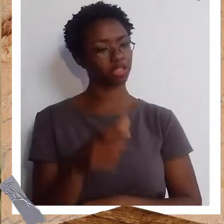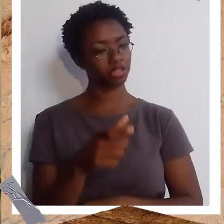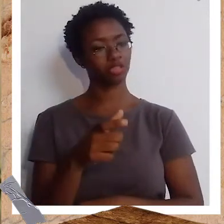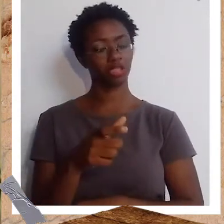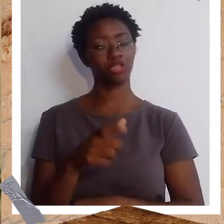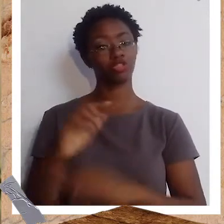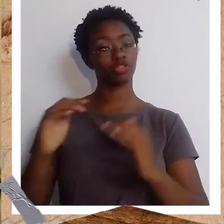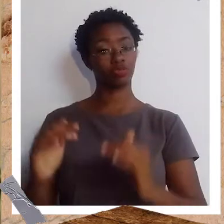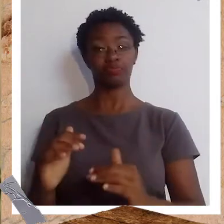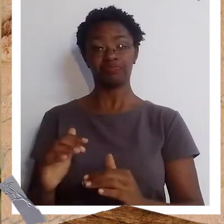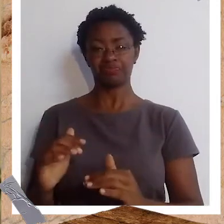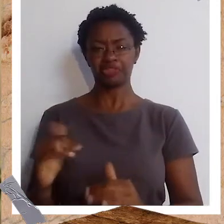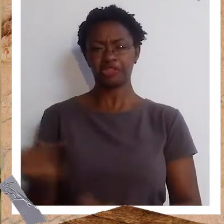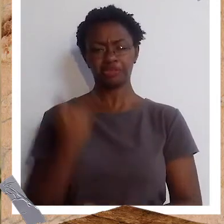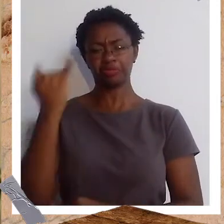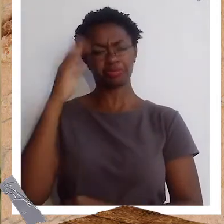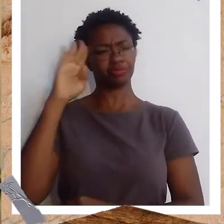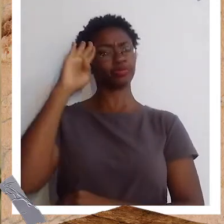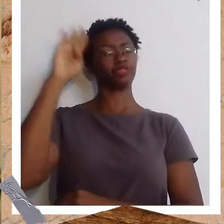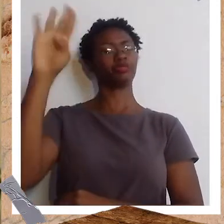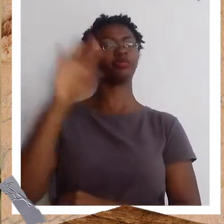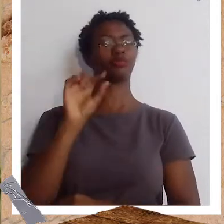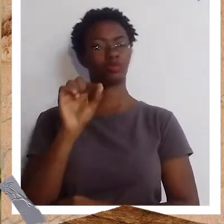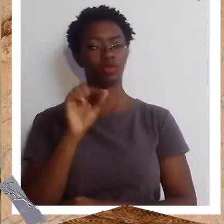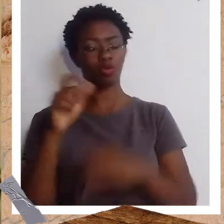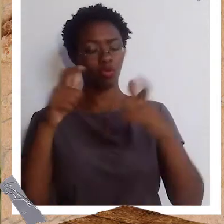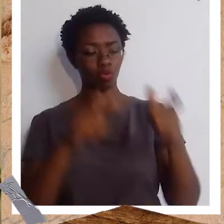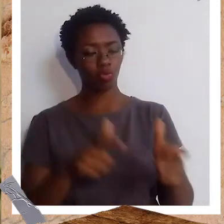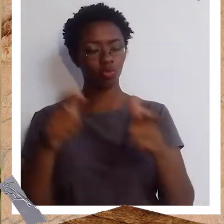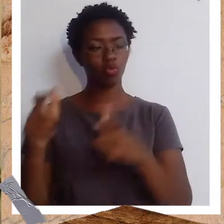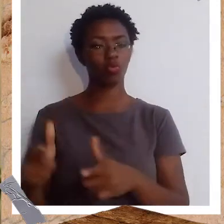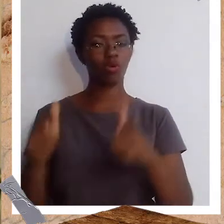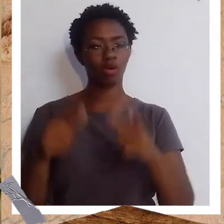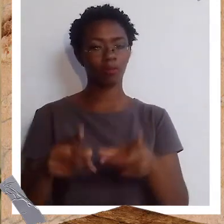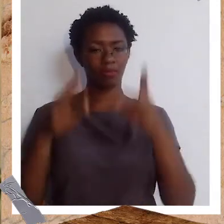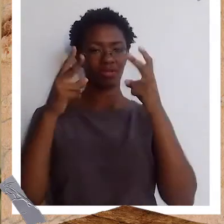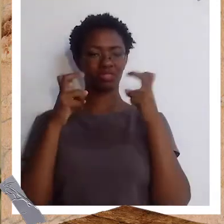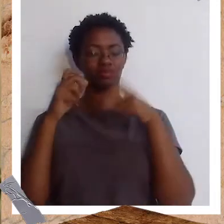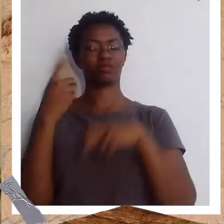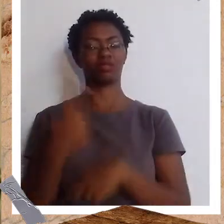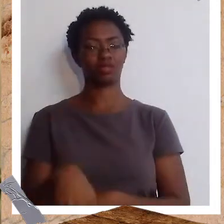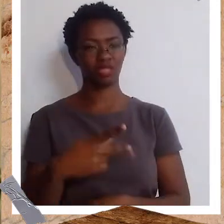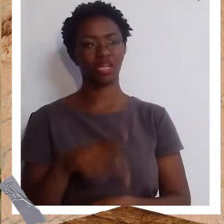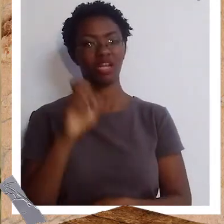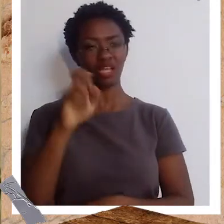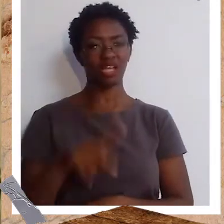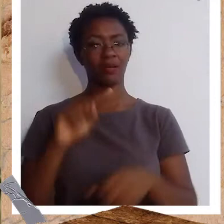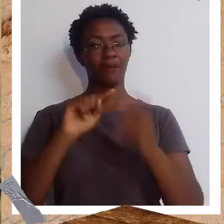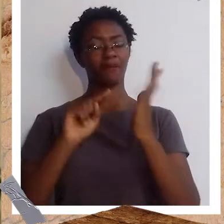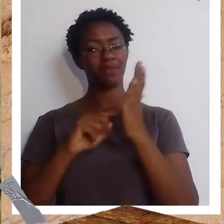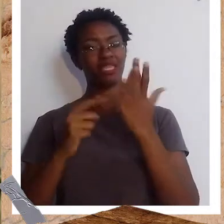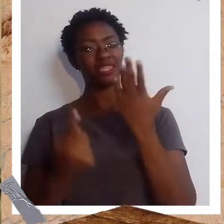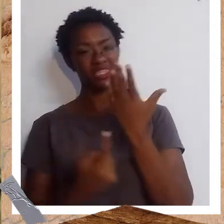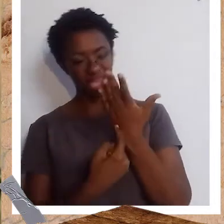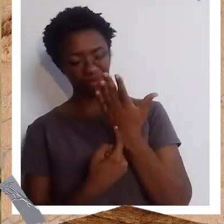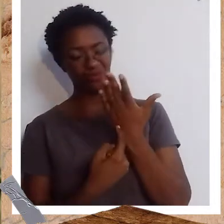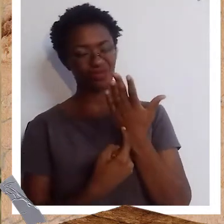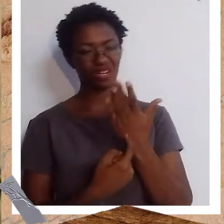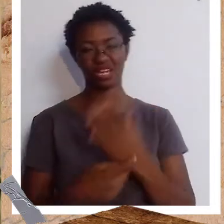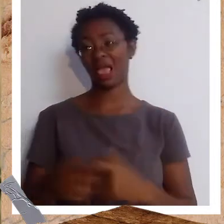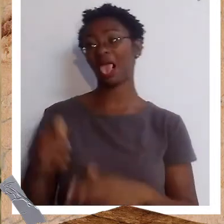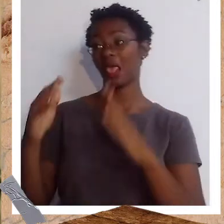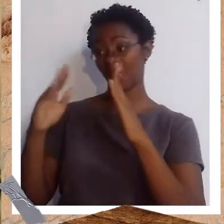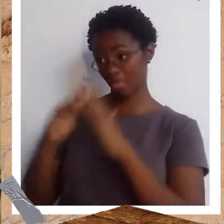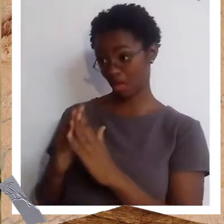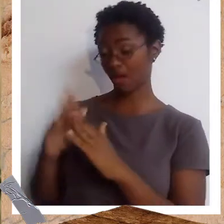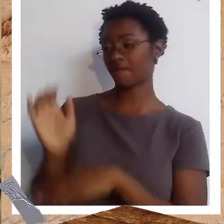sobretudo esse lugar da ambivalência de Carolina, né, que ao mesmo tempo ela é essa mulher da favela que não quer ser uma favelada, que